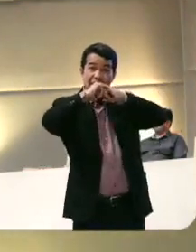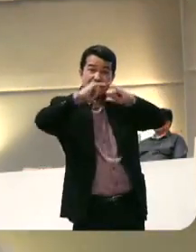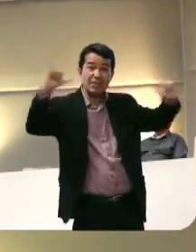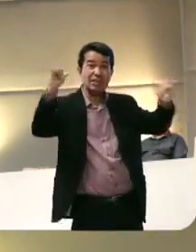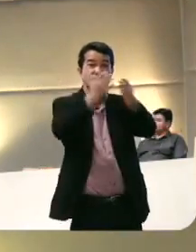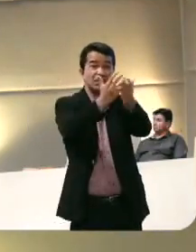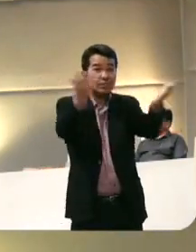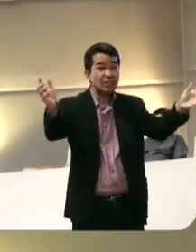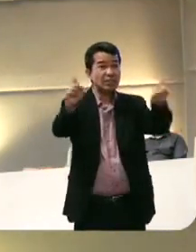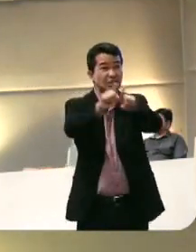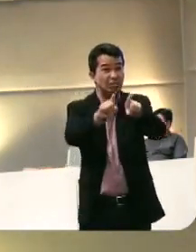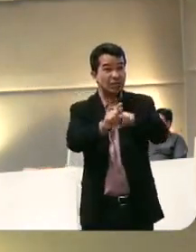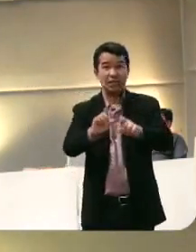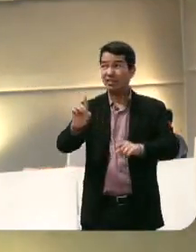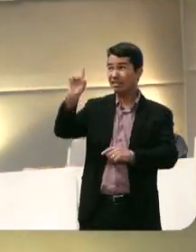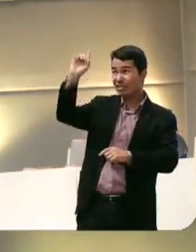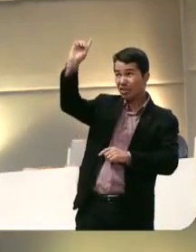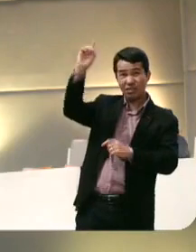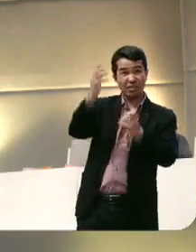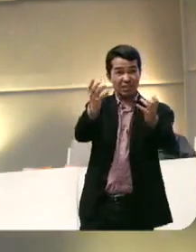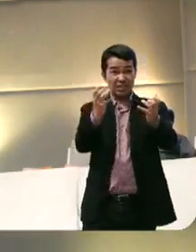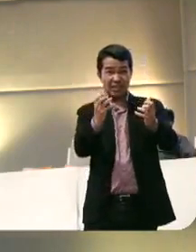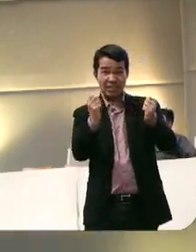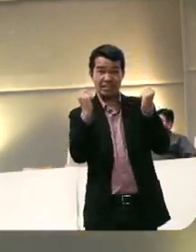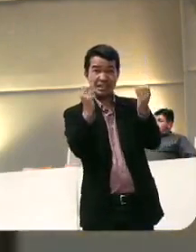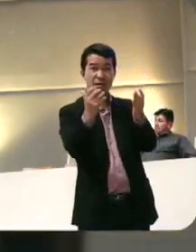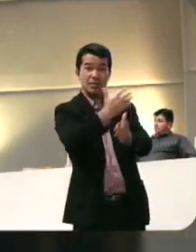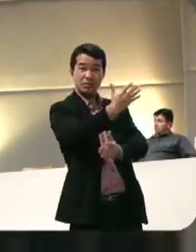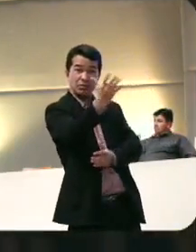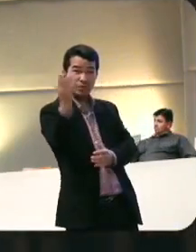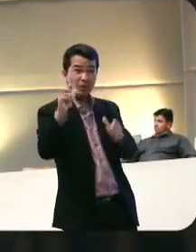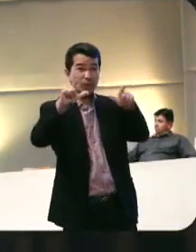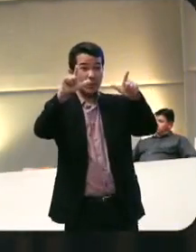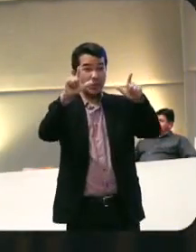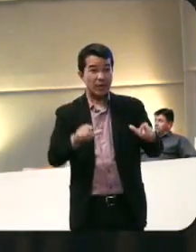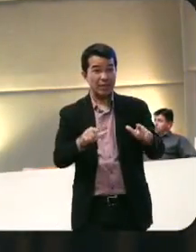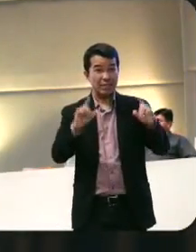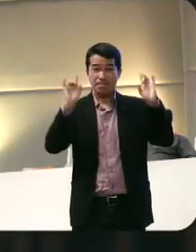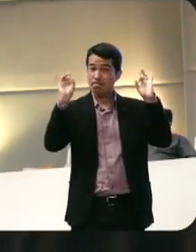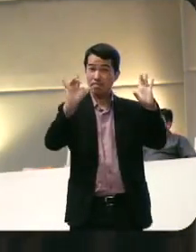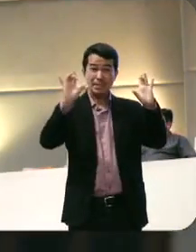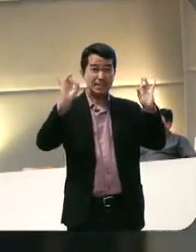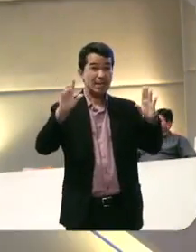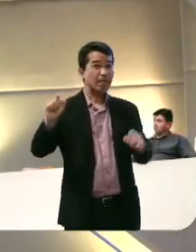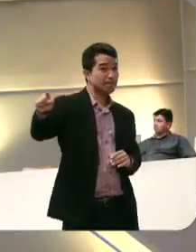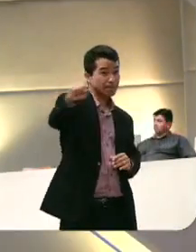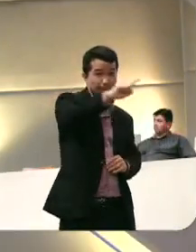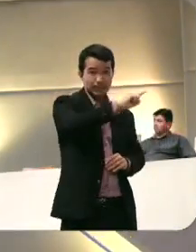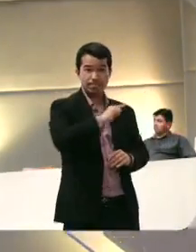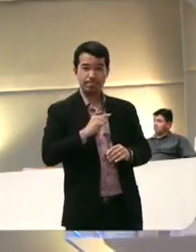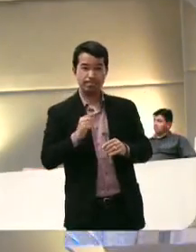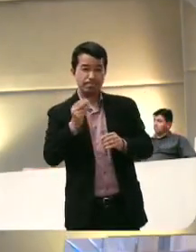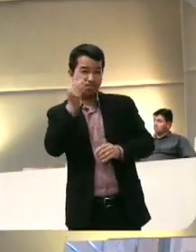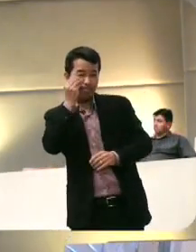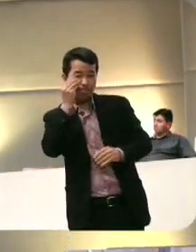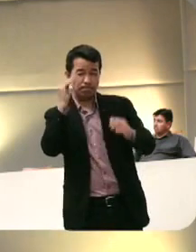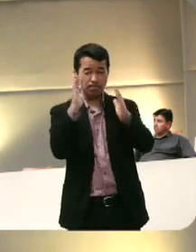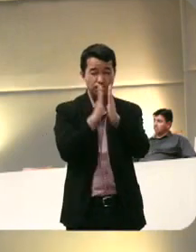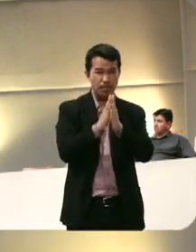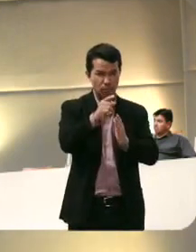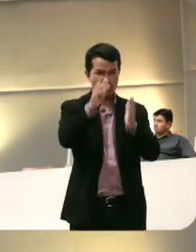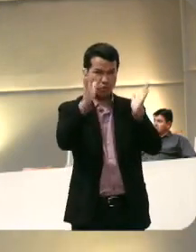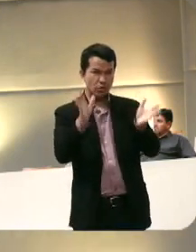o Sinai na sua vida. Ele quer restaurar os lugares sagrados. Quantos aqui já tiveram experiências do poder